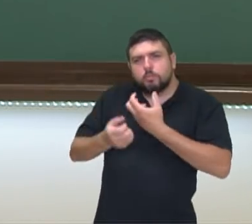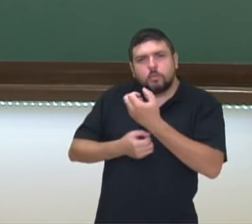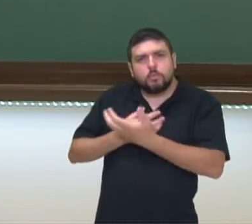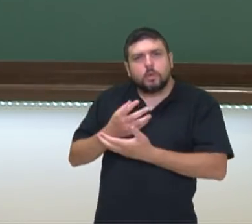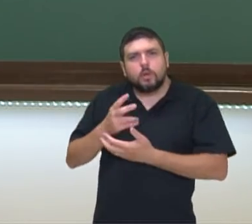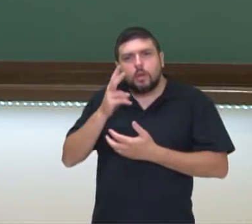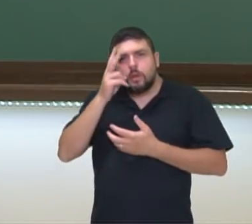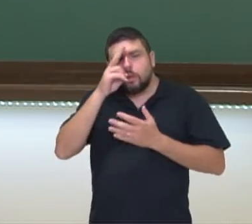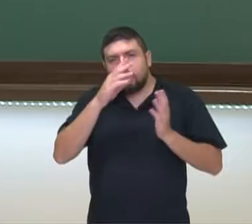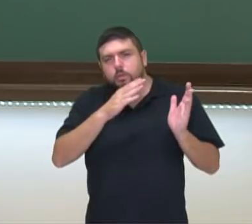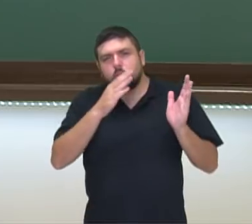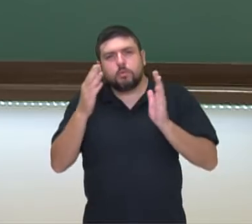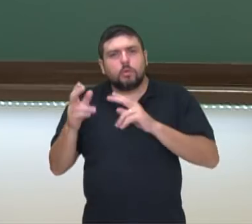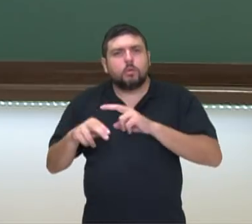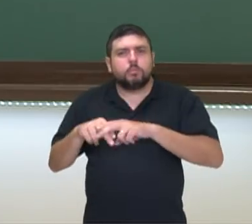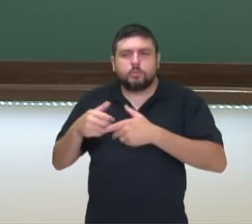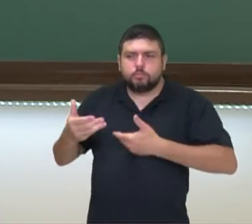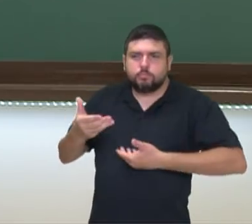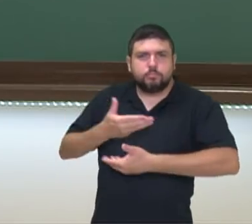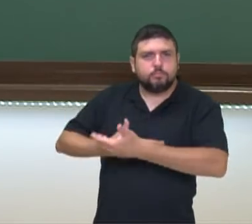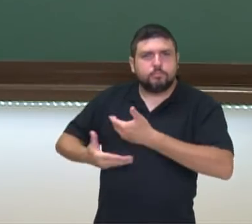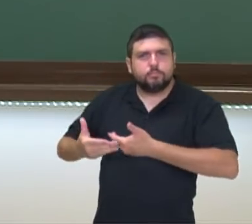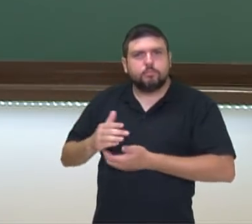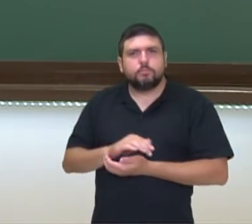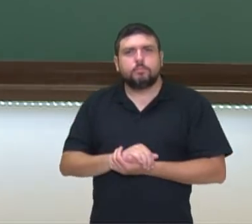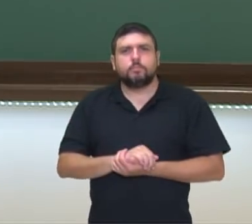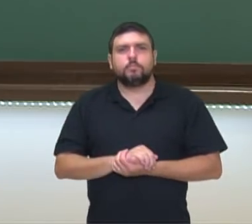história devido à interação com o seu leitor.